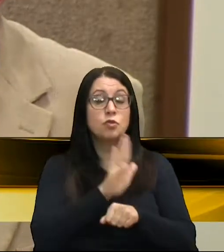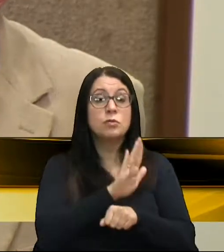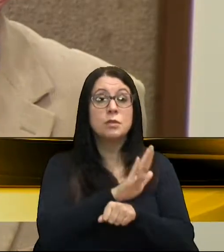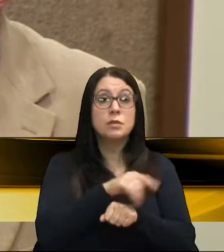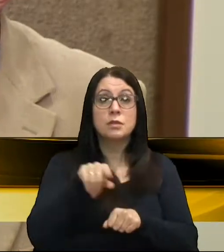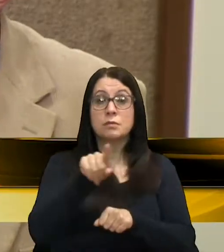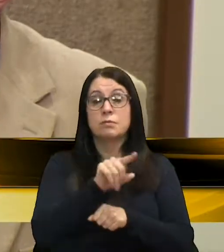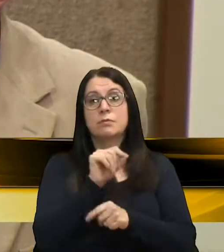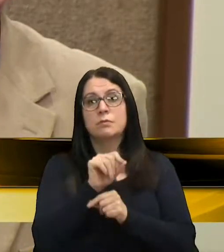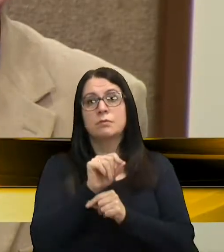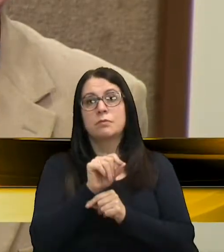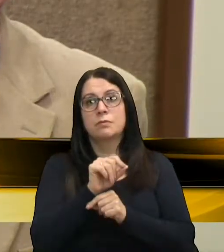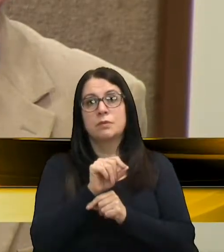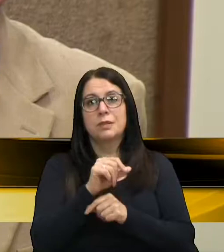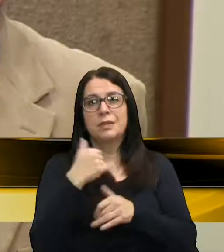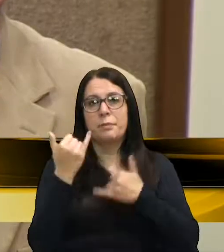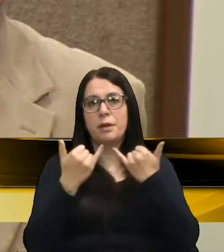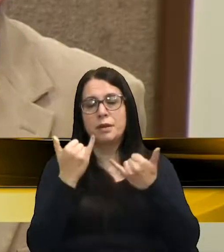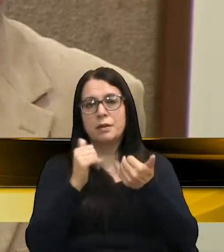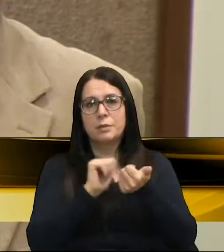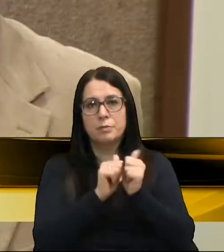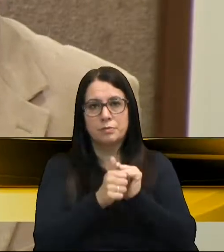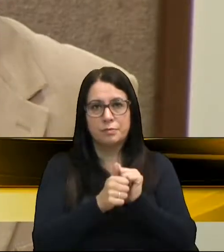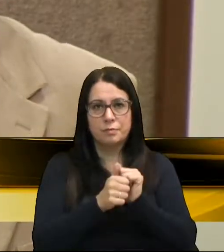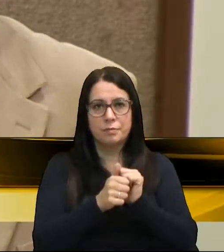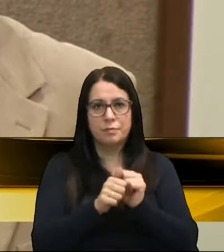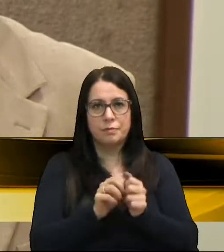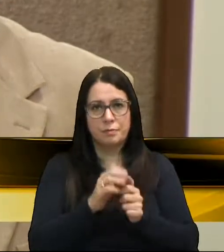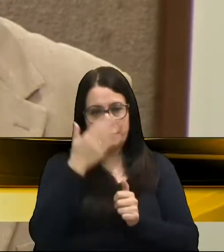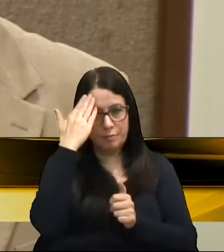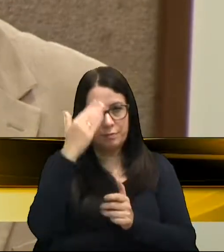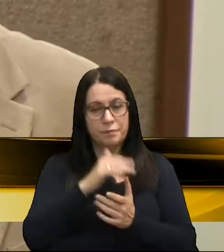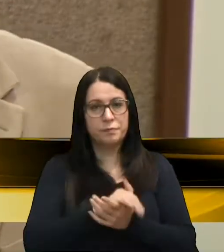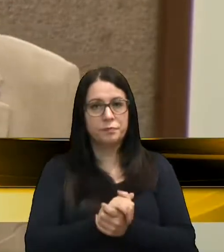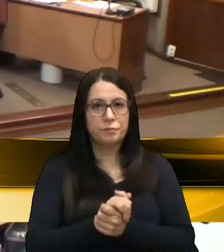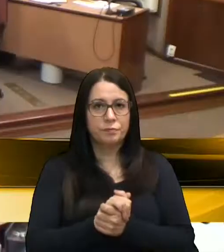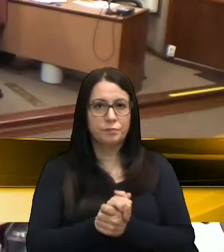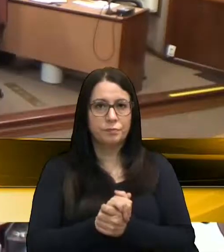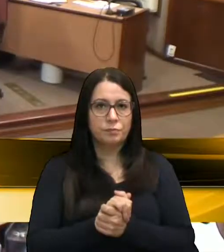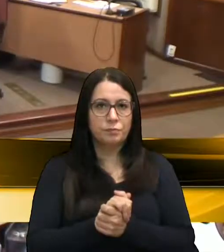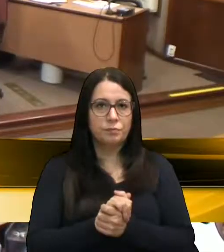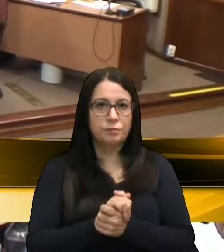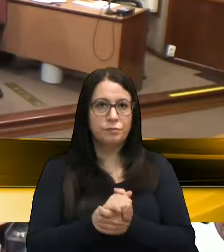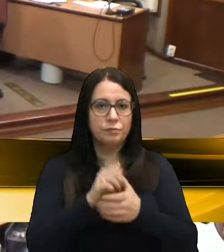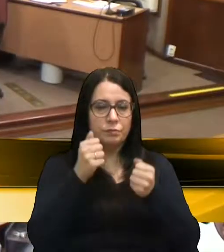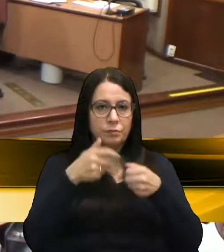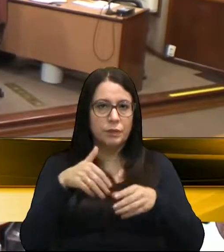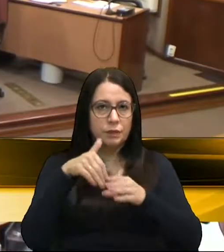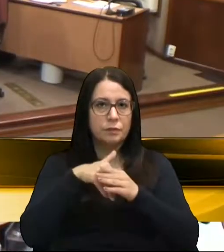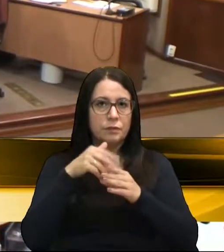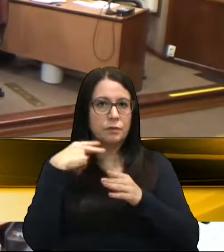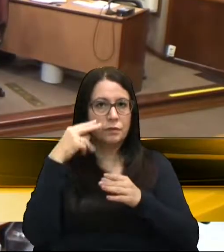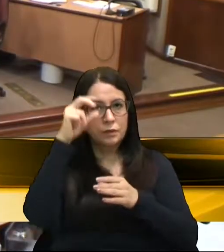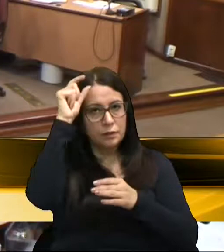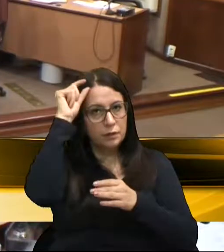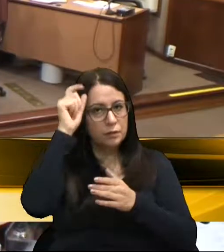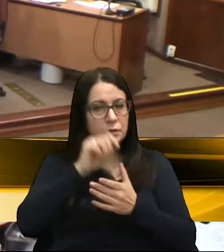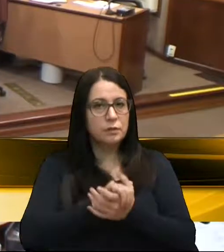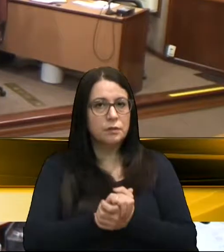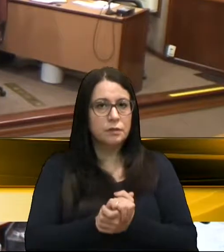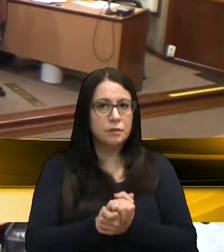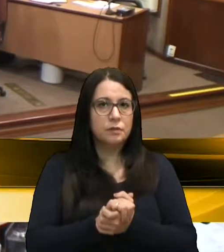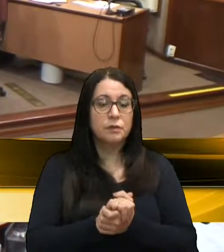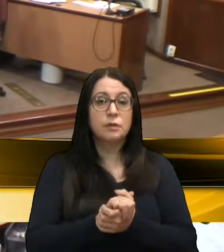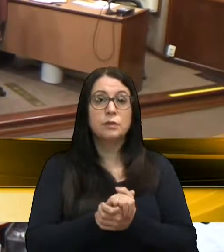beneficiarão dessas brincadeiras esportivas aí. Muito obrigado. Para declarar o voto, o vereador Chico Guerra. No